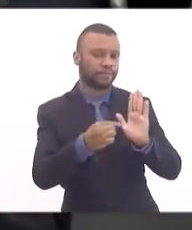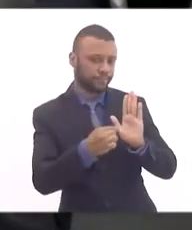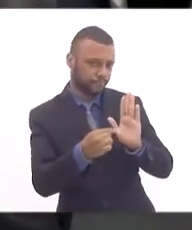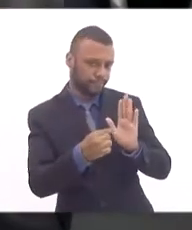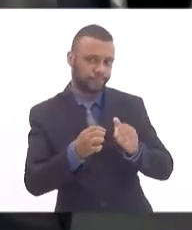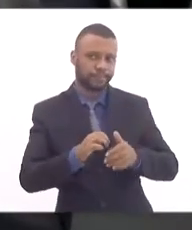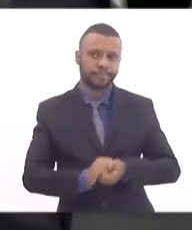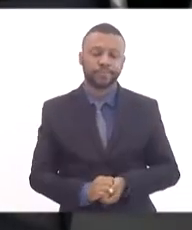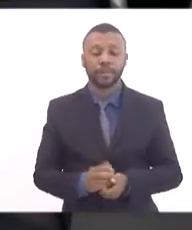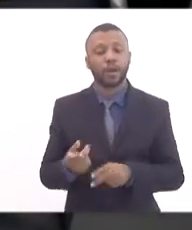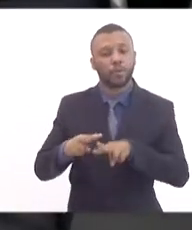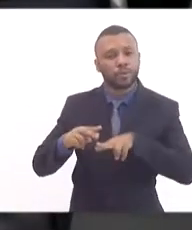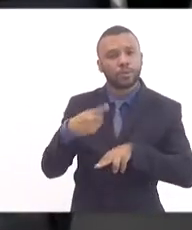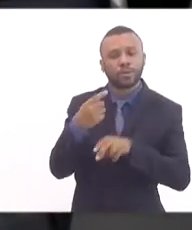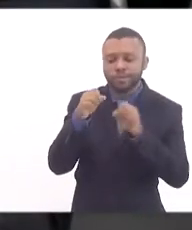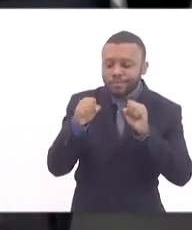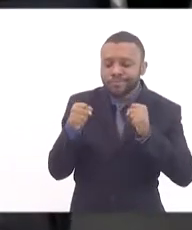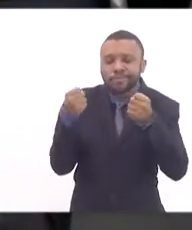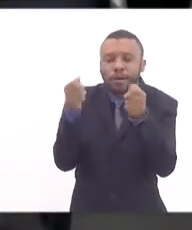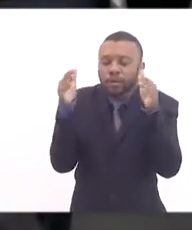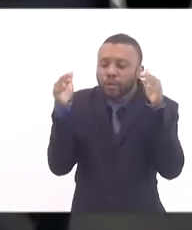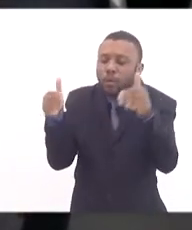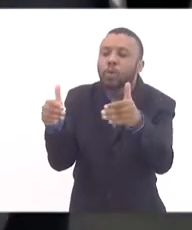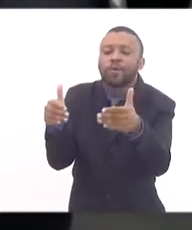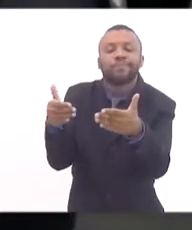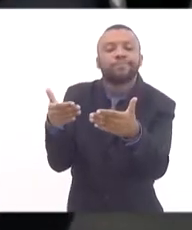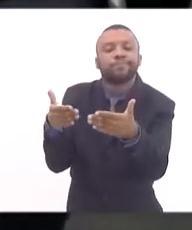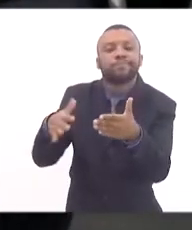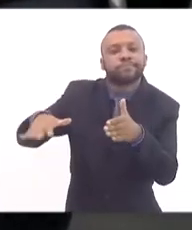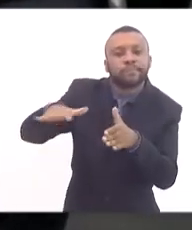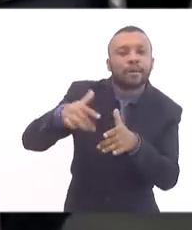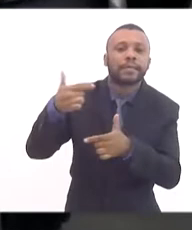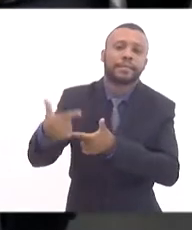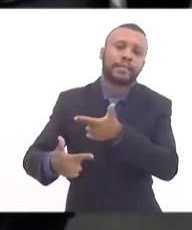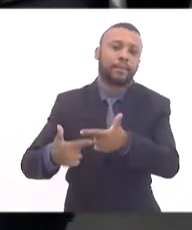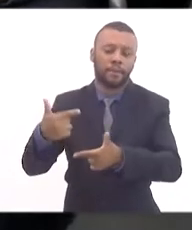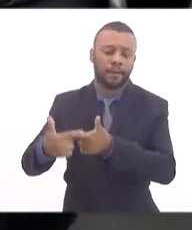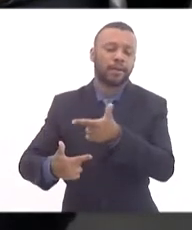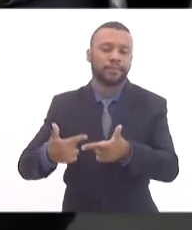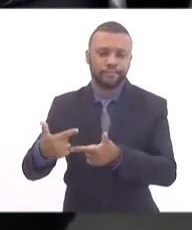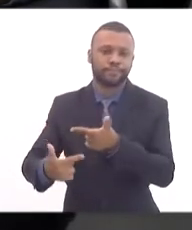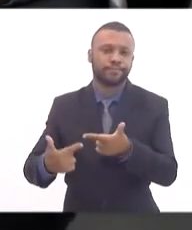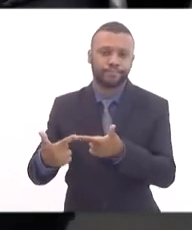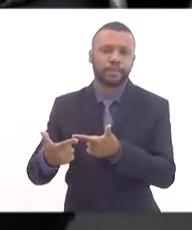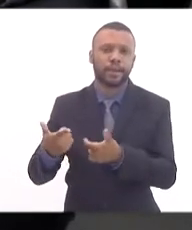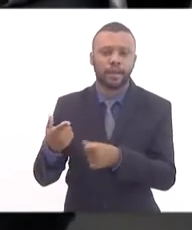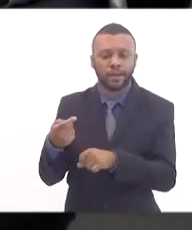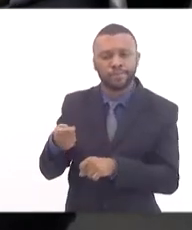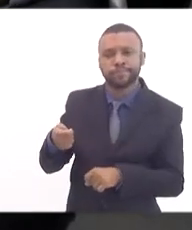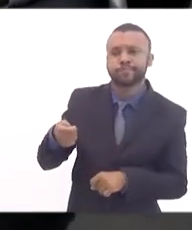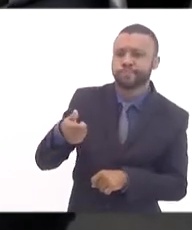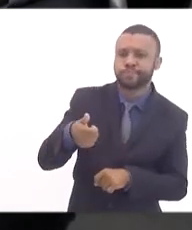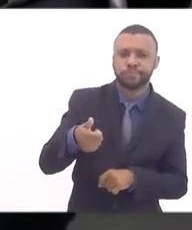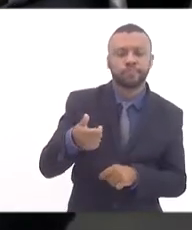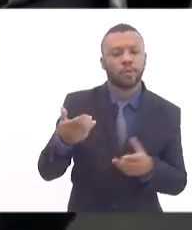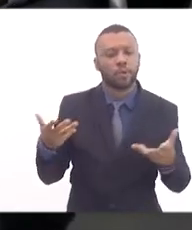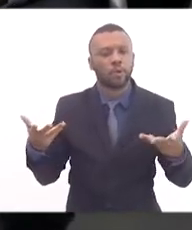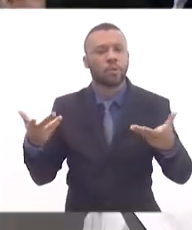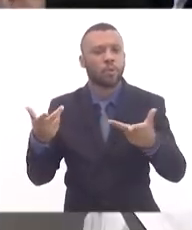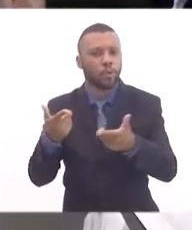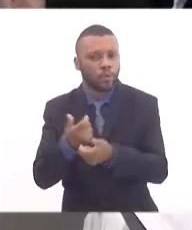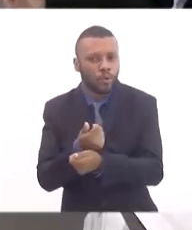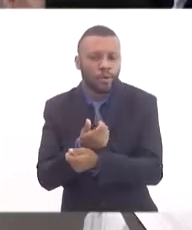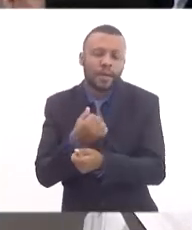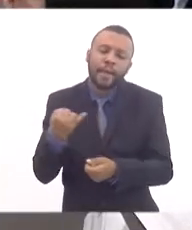nossa nós estamos nos dedicando bastante a esses trabalhos né o benefício é sempre